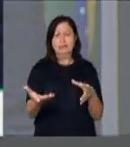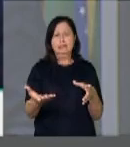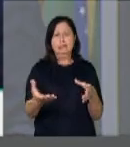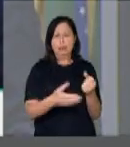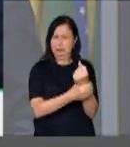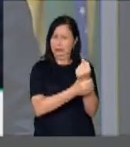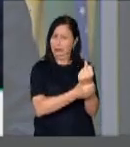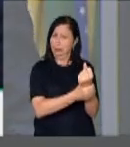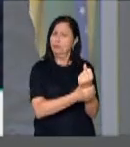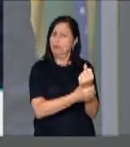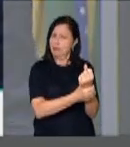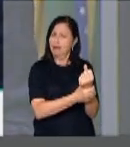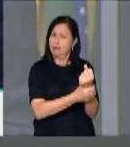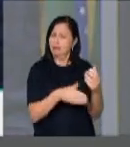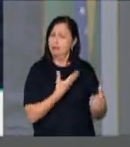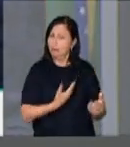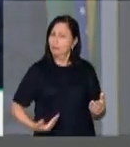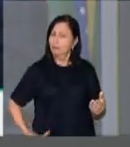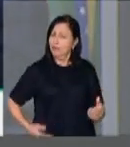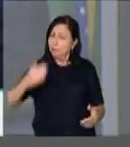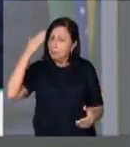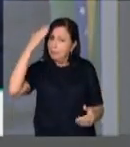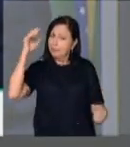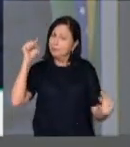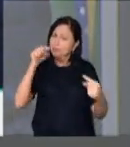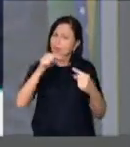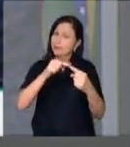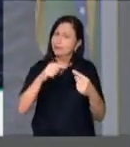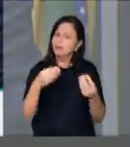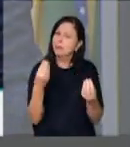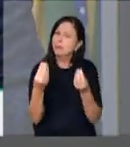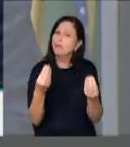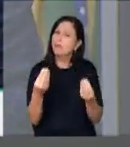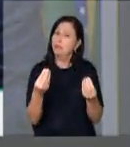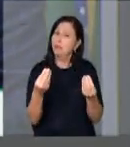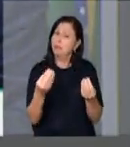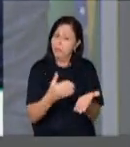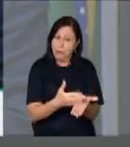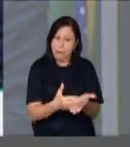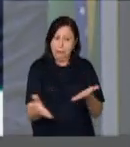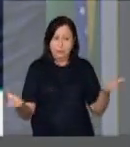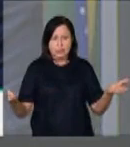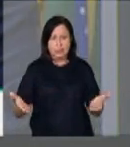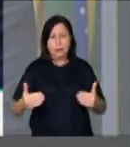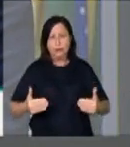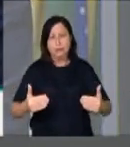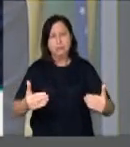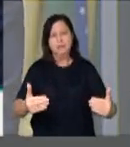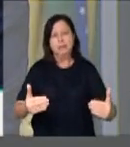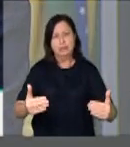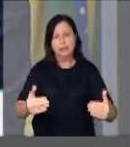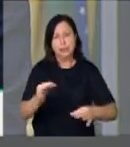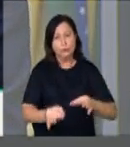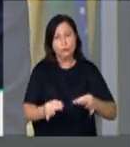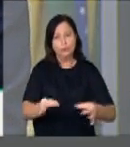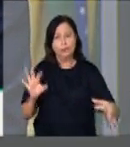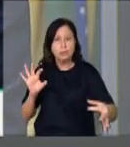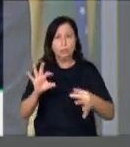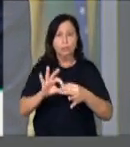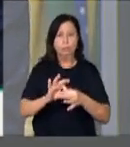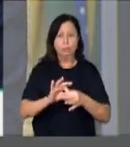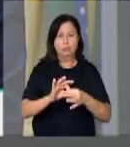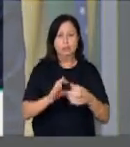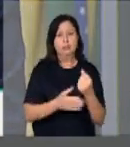e aí pega o ministério da segurança pública e coloca junto com o ministério da justiça